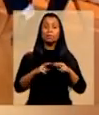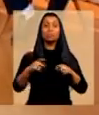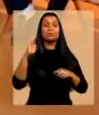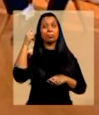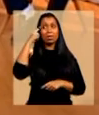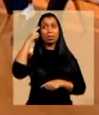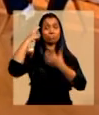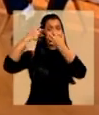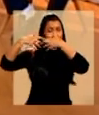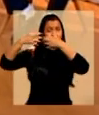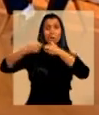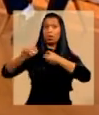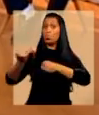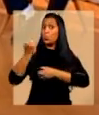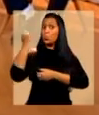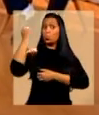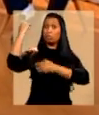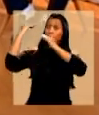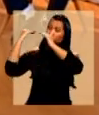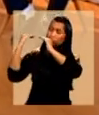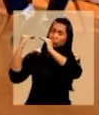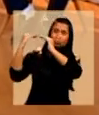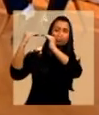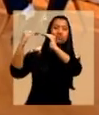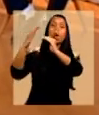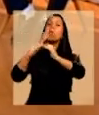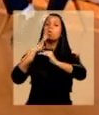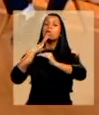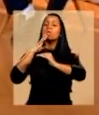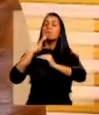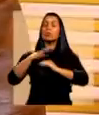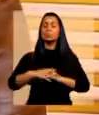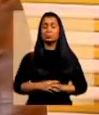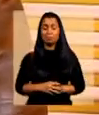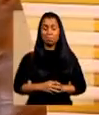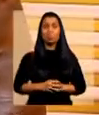o equilíbrio emocional é muito importante, que é o autocontrole, né? O